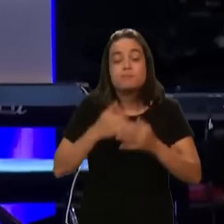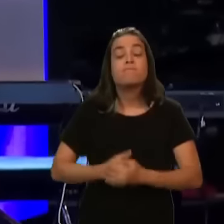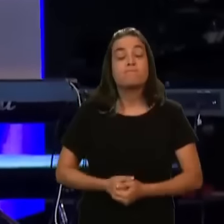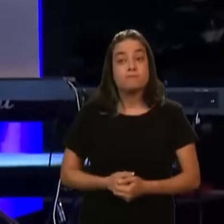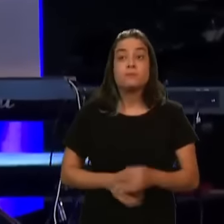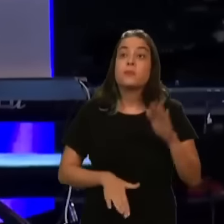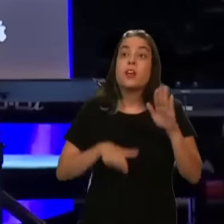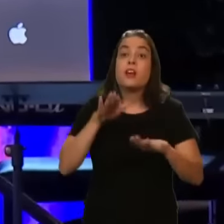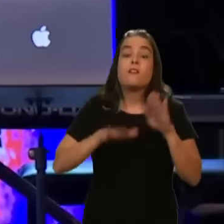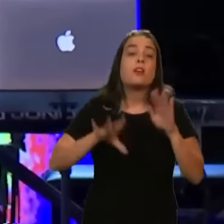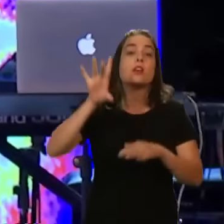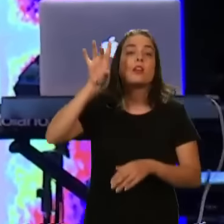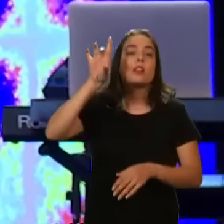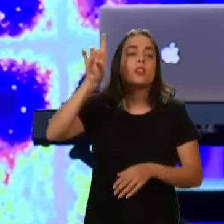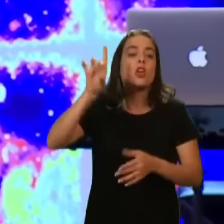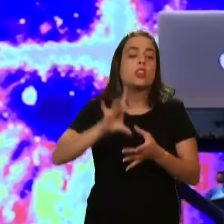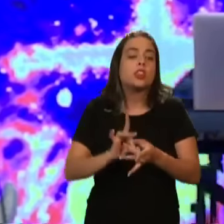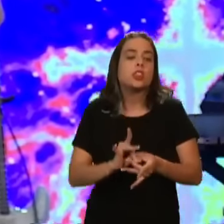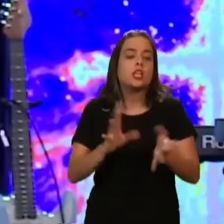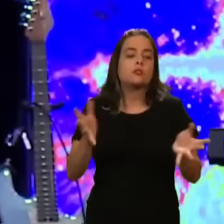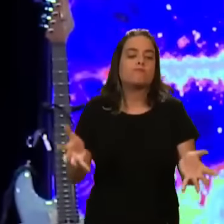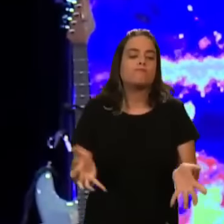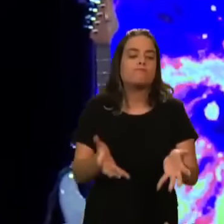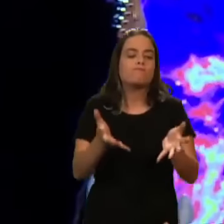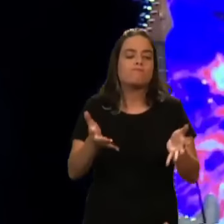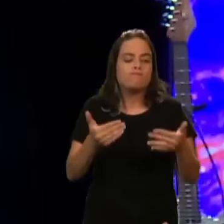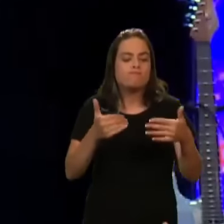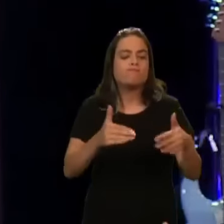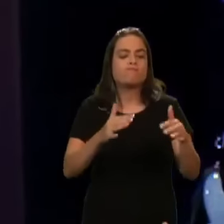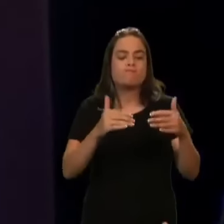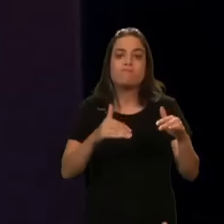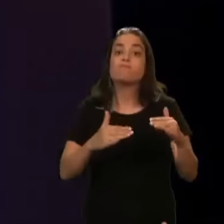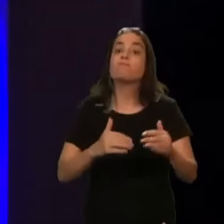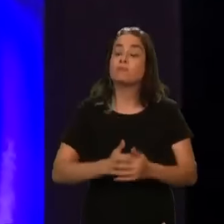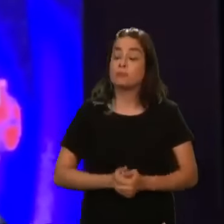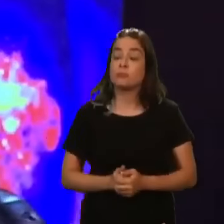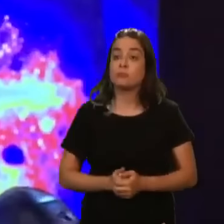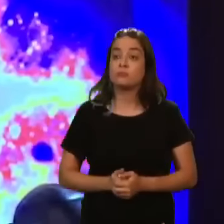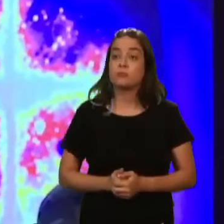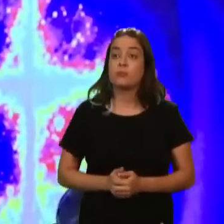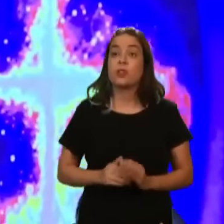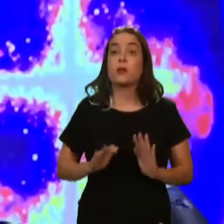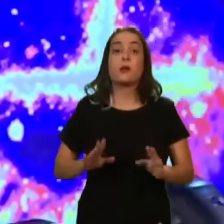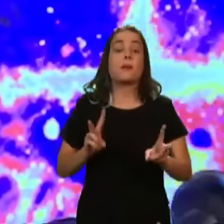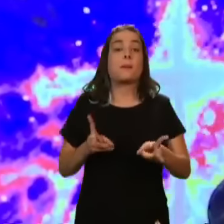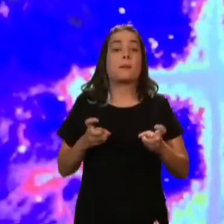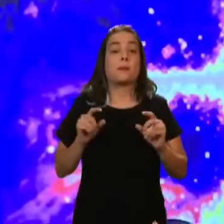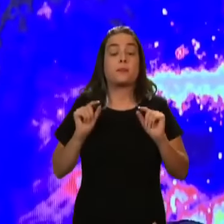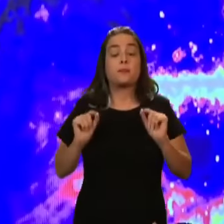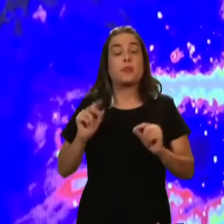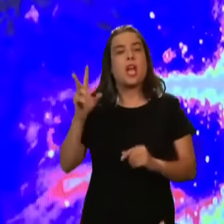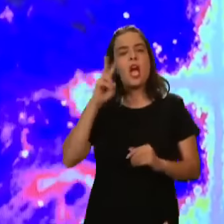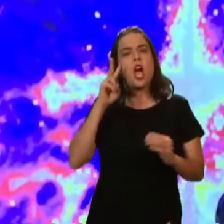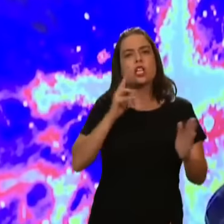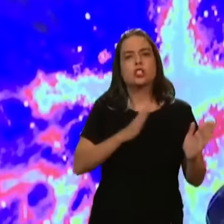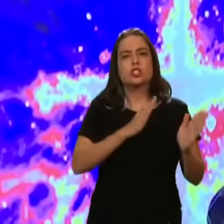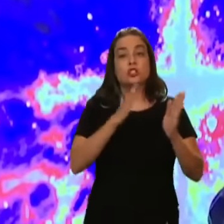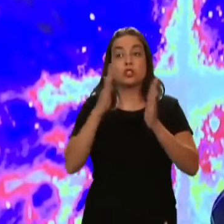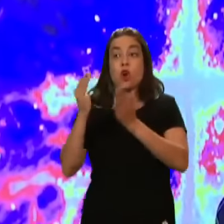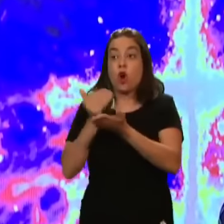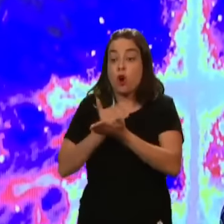Muitas vezes Deus deixa a nossa vida chegar nesse ponto. Agora, note uma coisa. Essa história começa